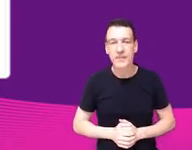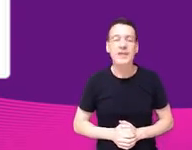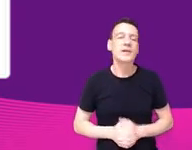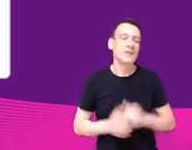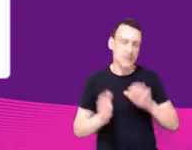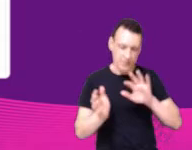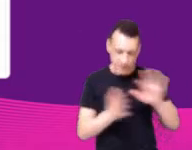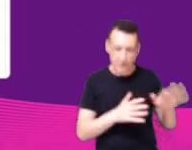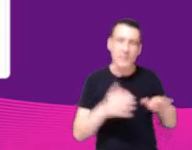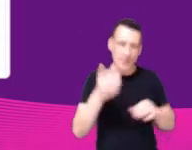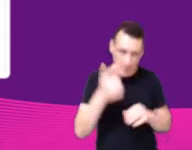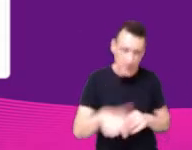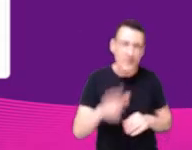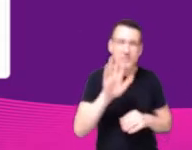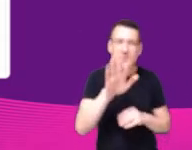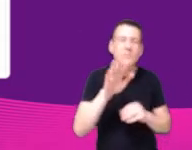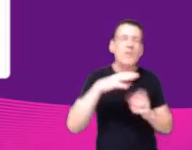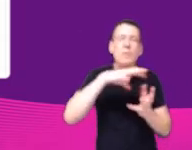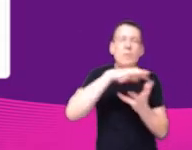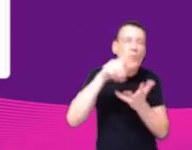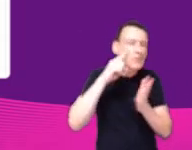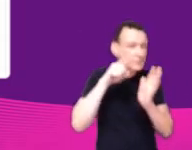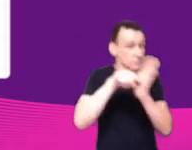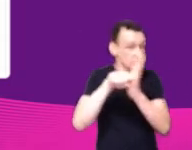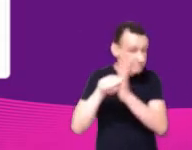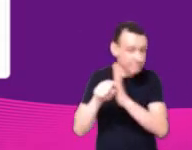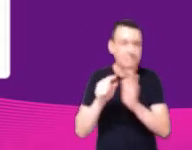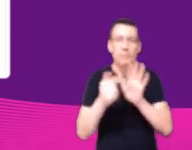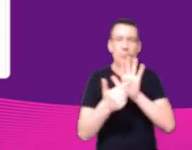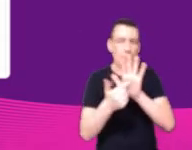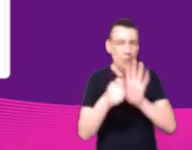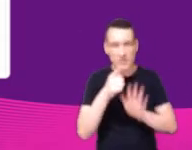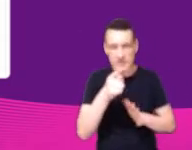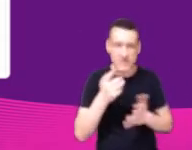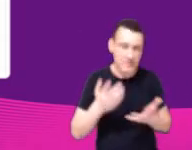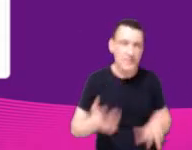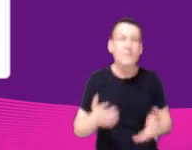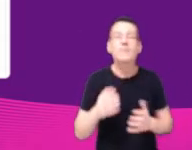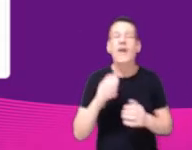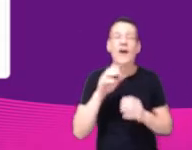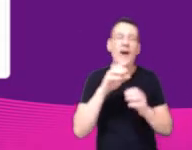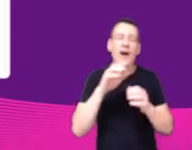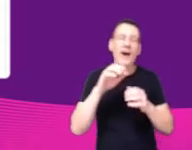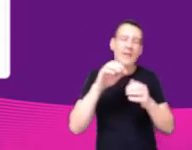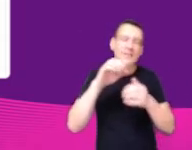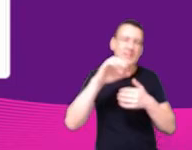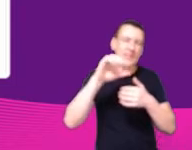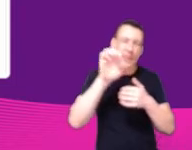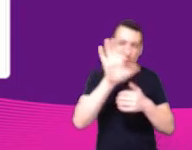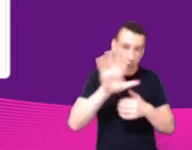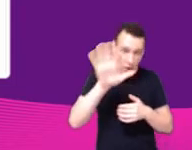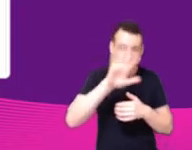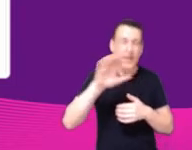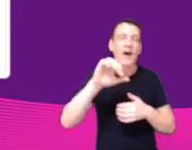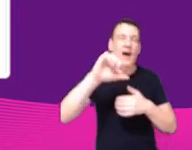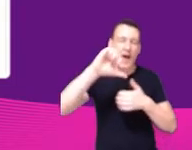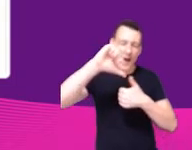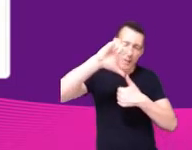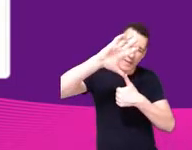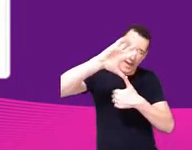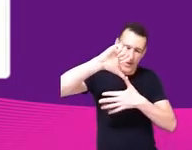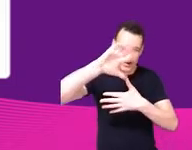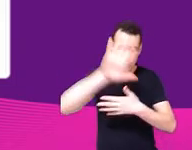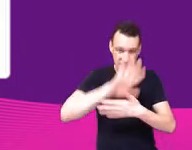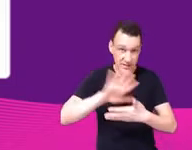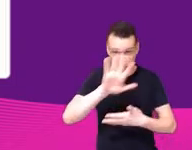Global, mostrando que os transplantes nas Américas e na Europa é onde eles de fato acontecem com maior intensidade,